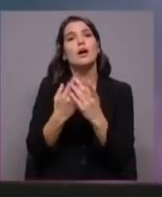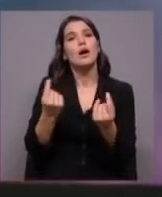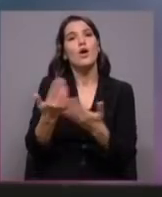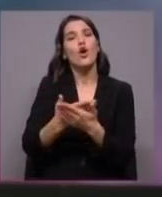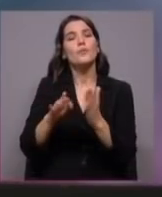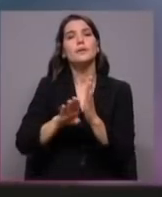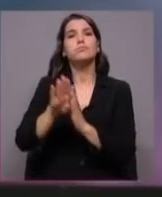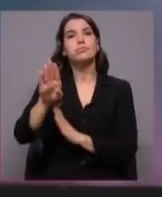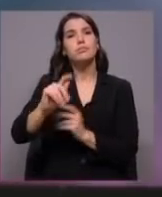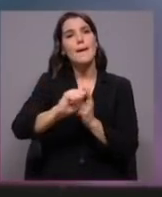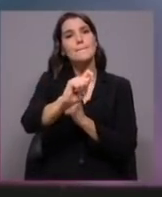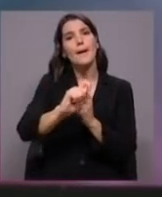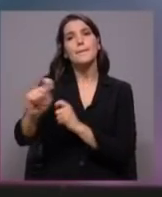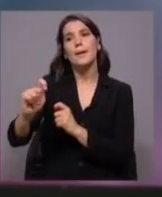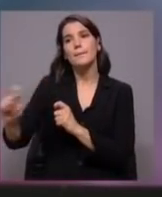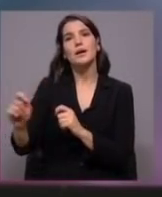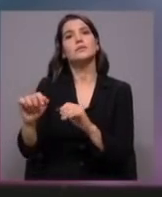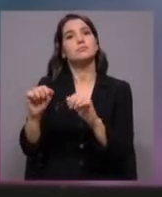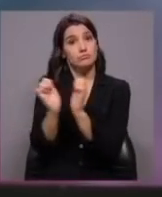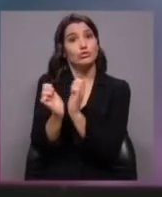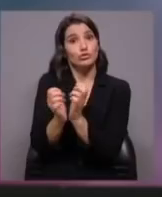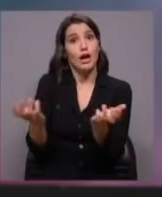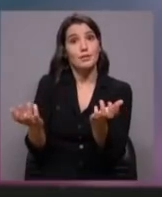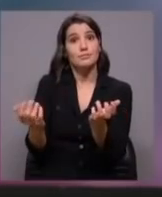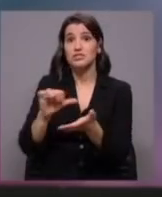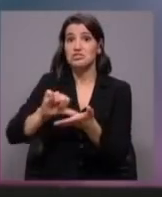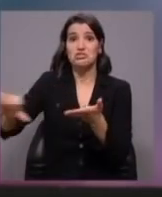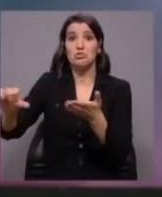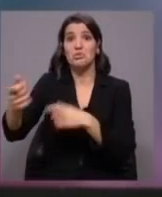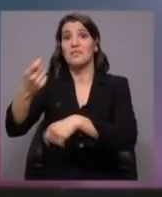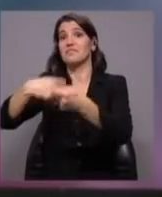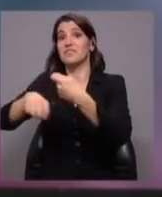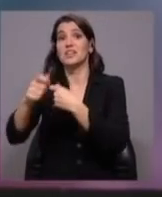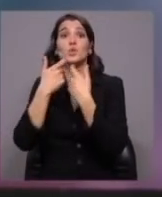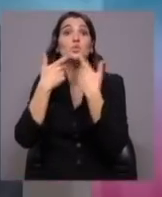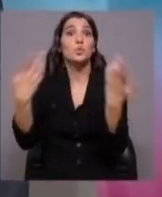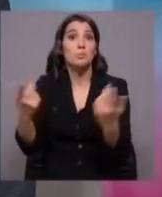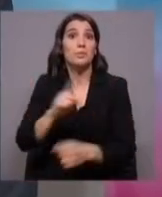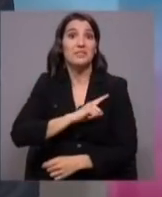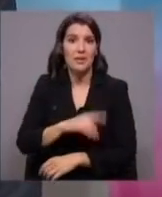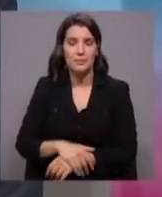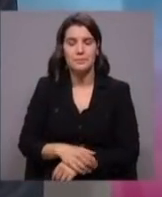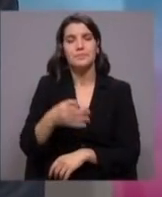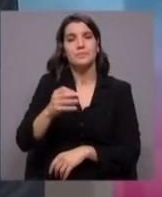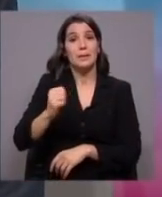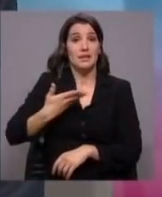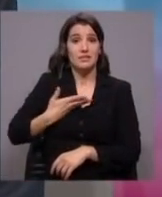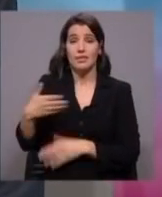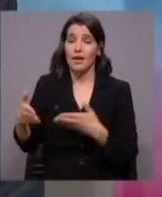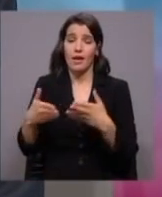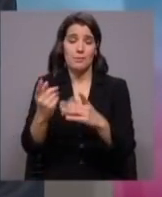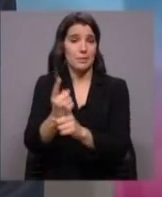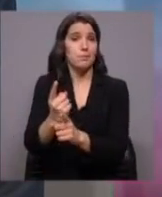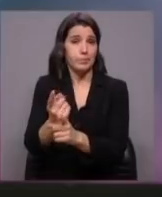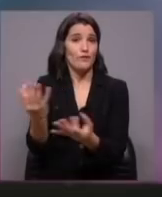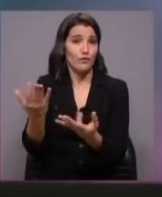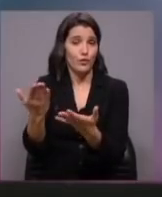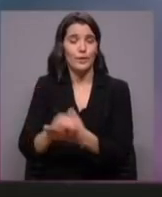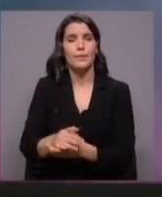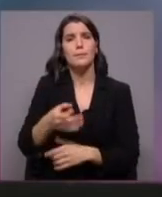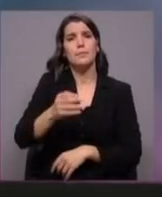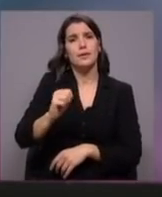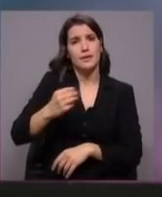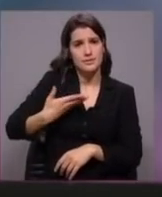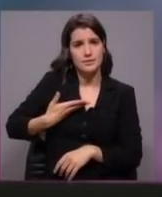crescesse e financiasse o Estado Social. Abandonou isso, privatizou tudo. E o PSD seguiu esse caminho. E o PS e o